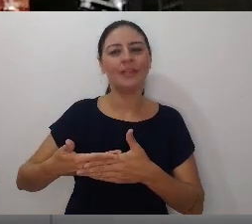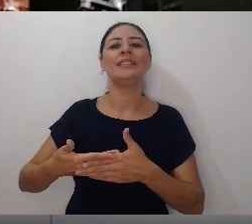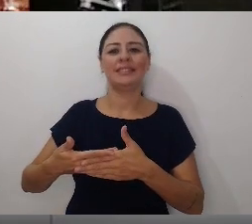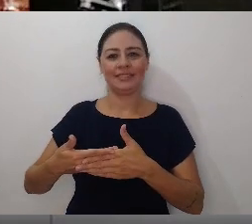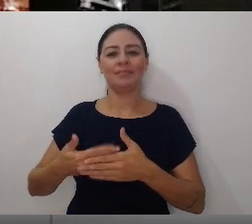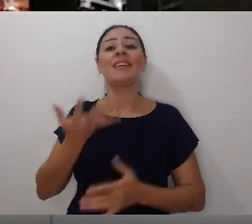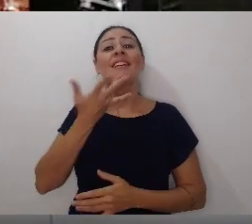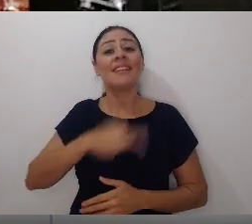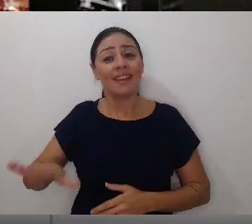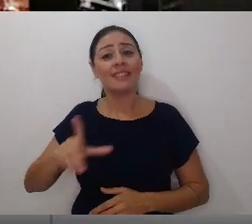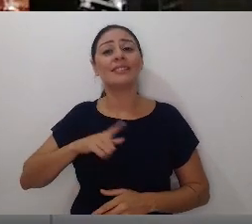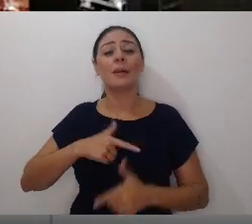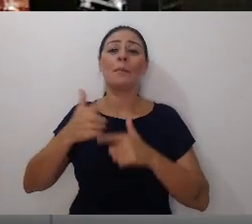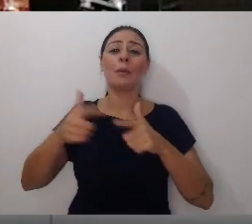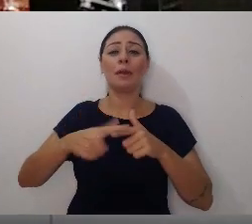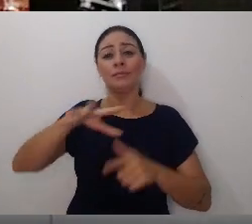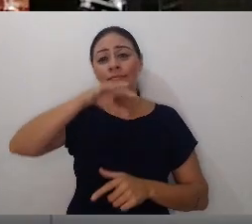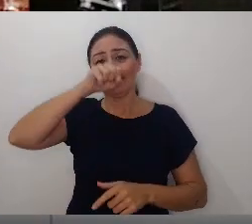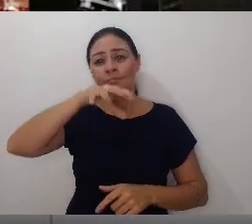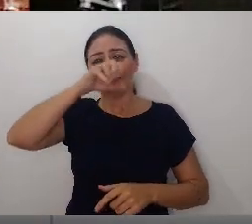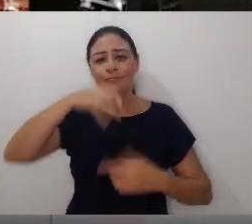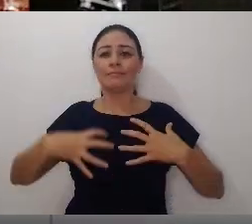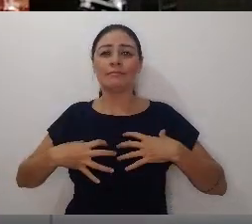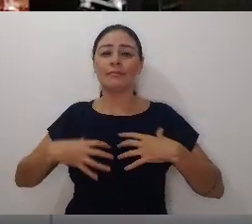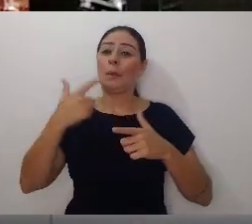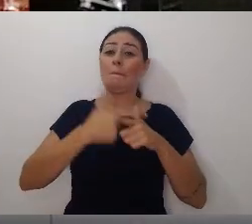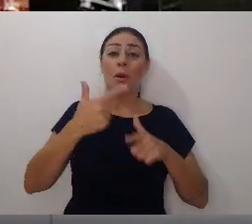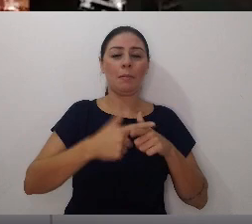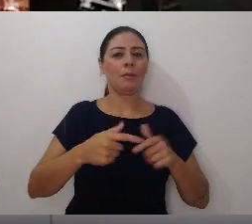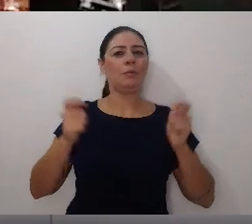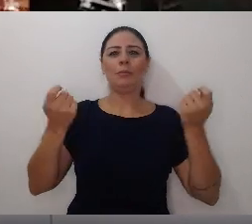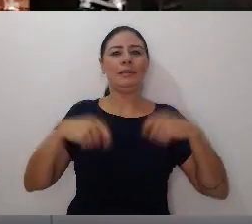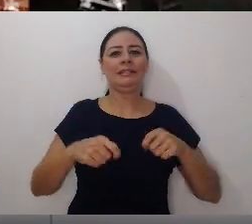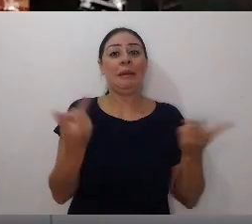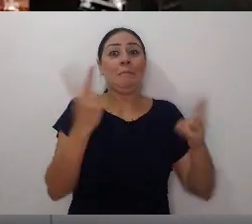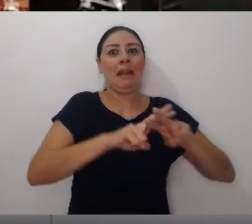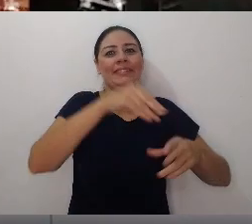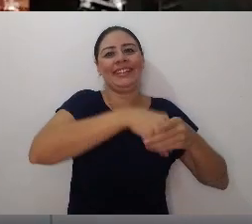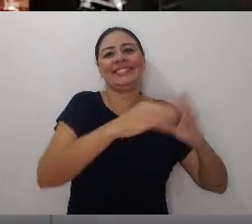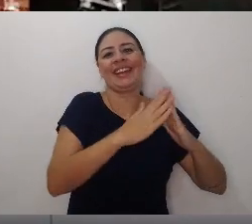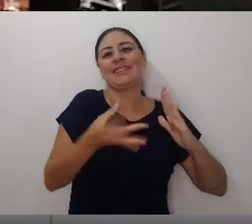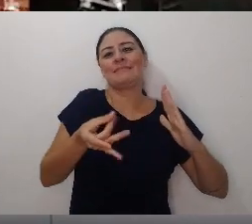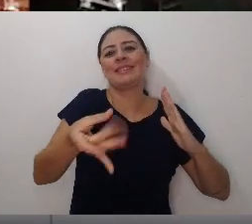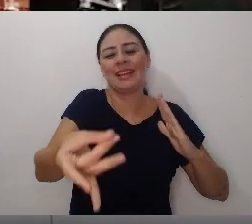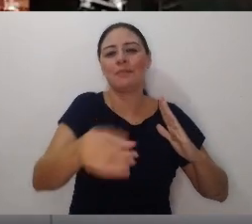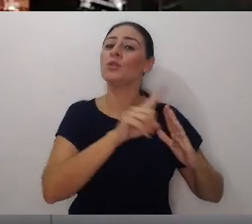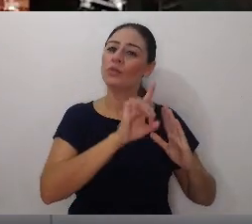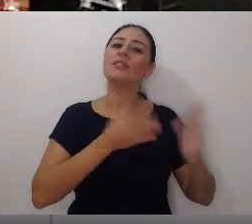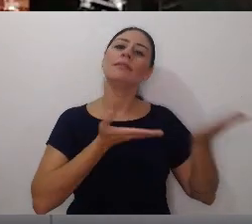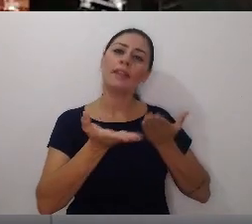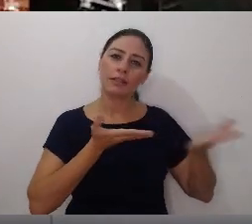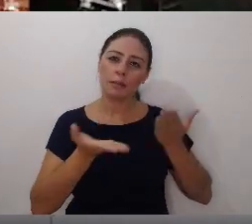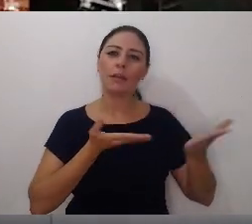menos inflamadas, elas têm menos esses receptores. Crianças com asma e rinite, não precisa trancafiar a criança